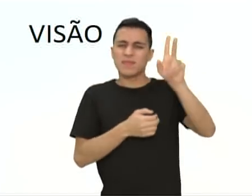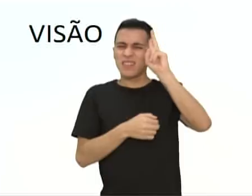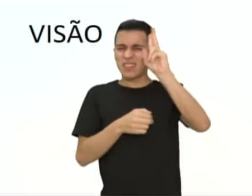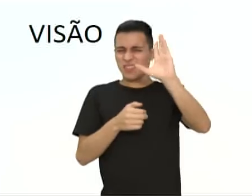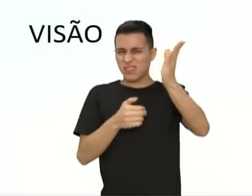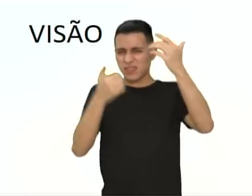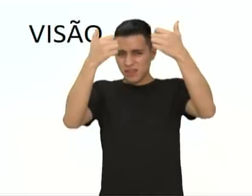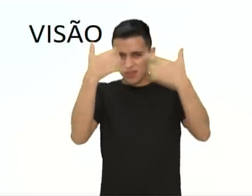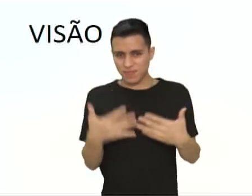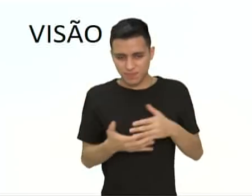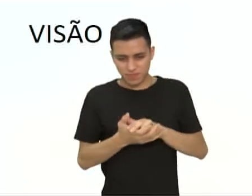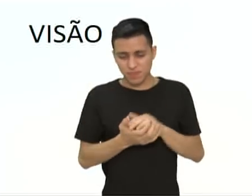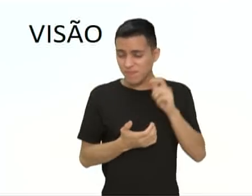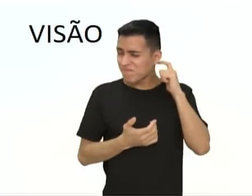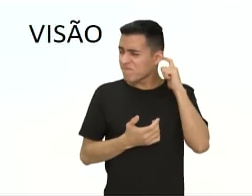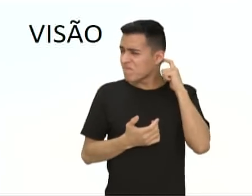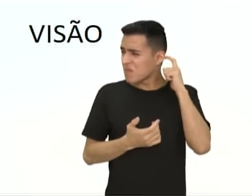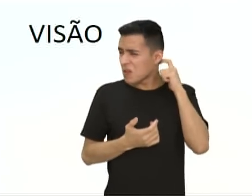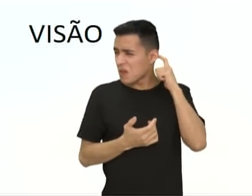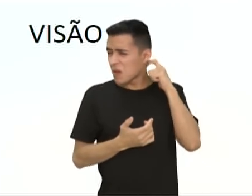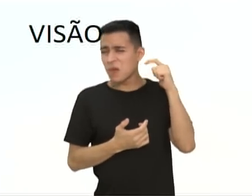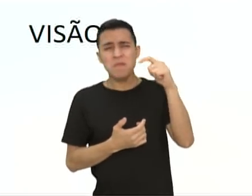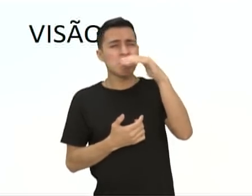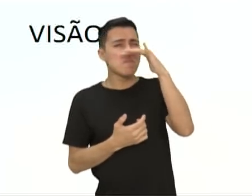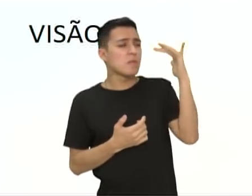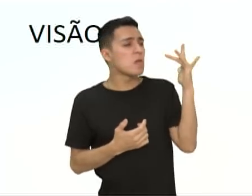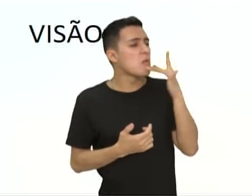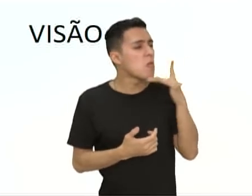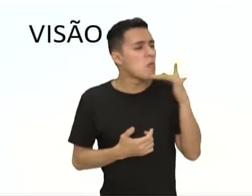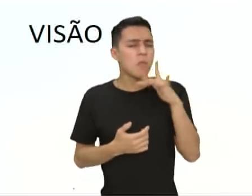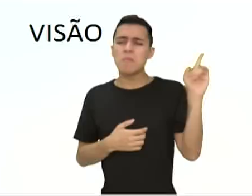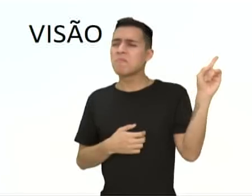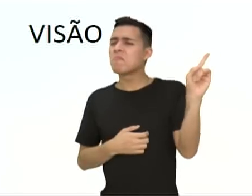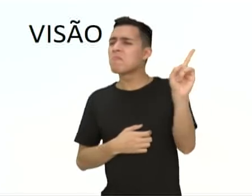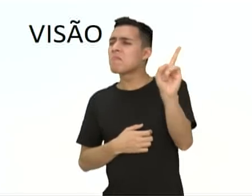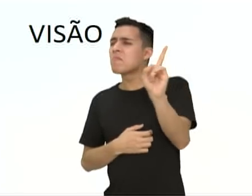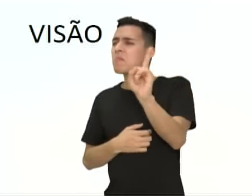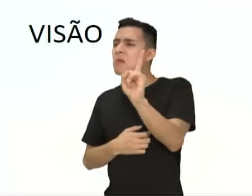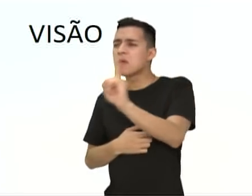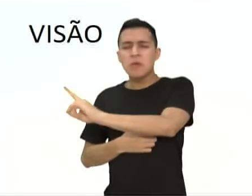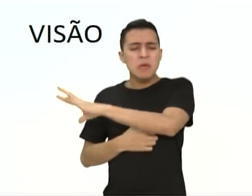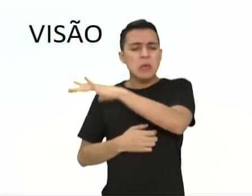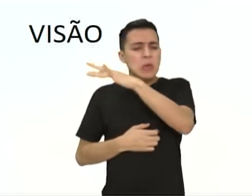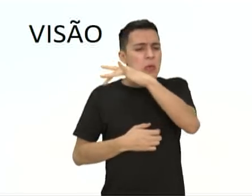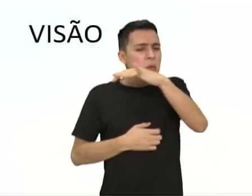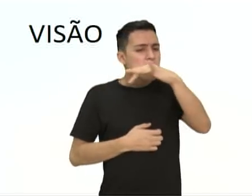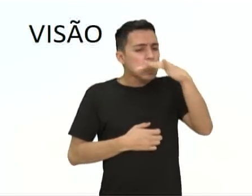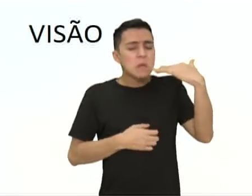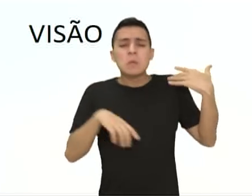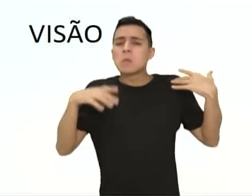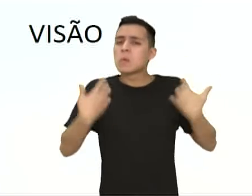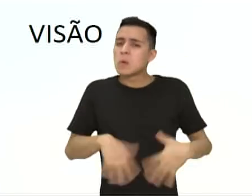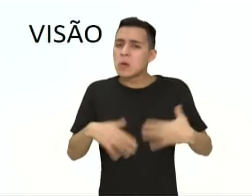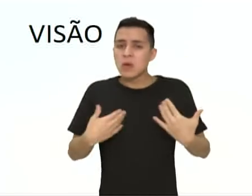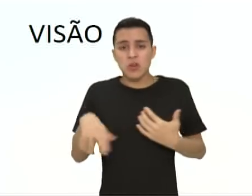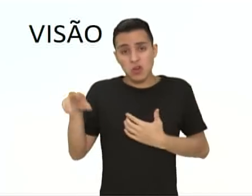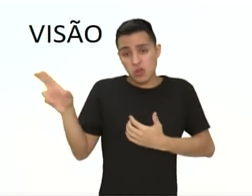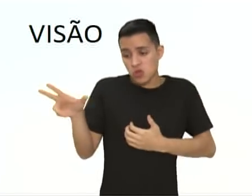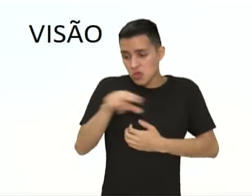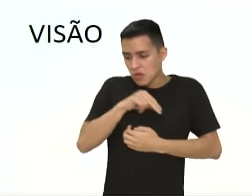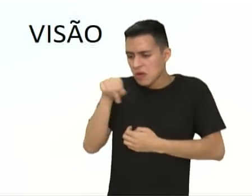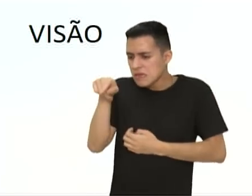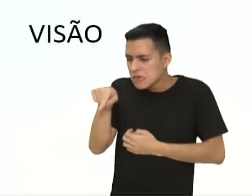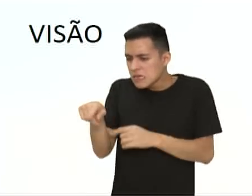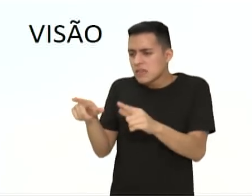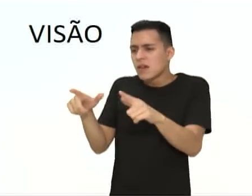vocês? Nossa, tá um cheiro tão gostoso, passou alguém com um perfume bom. Nossa, coloquei a mão no gelo, tá